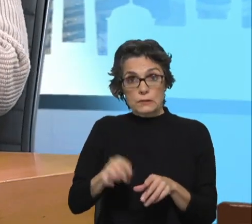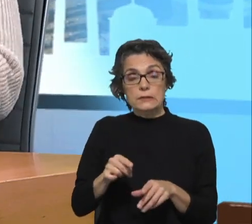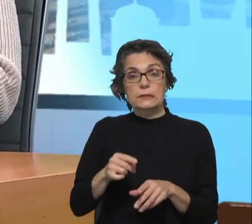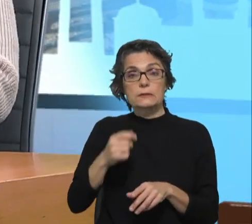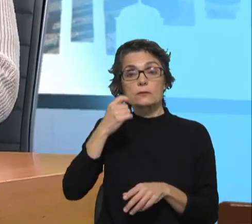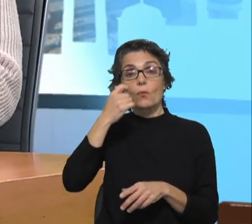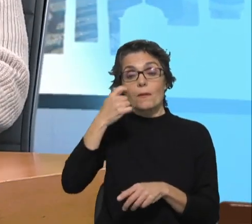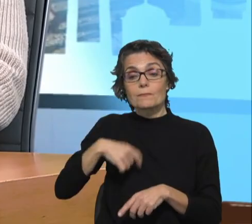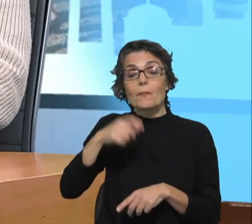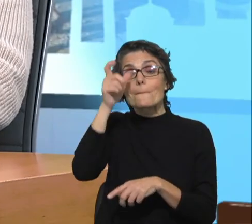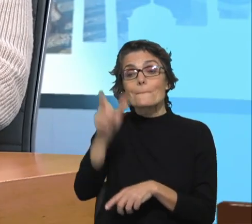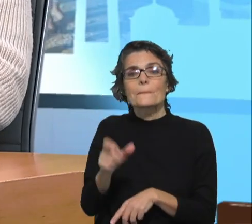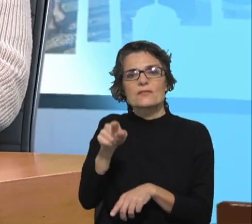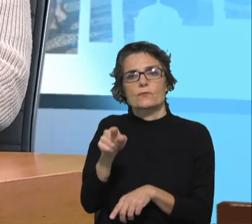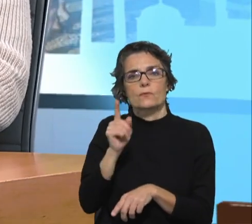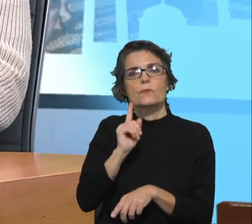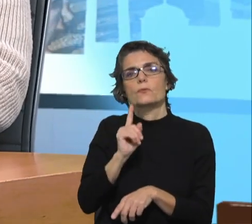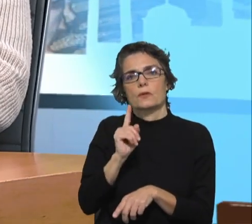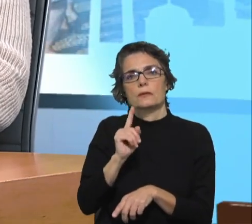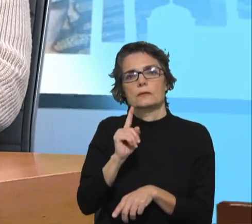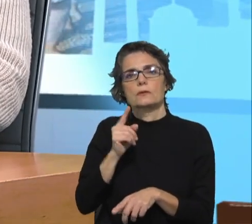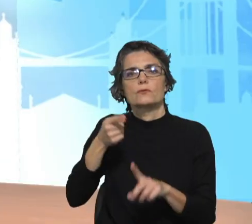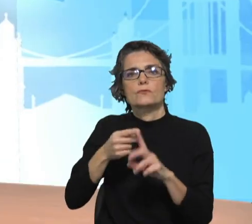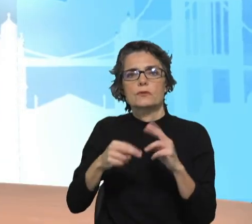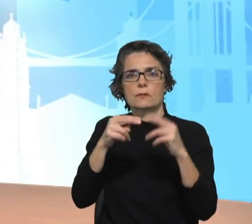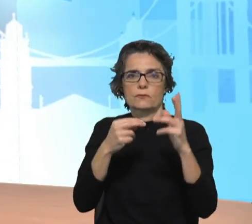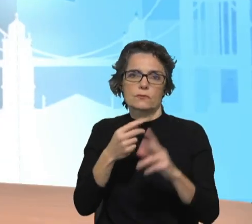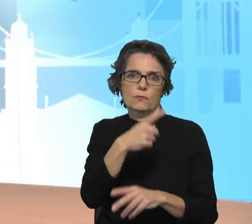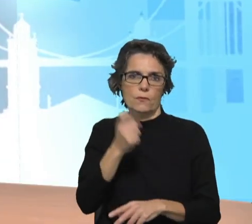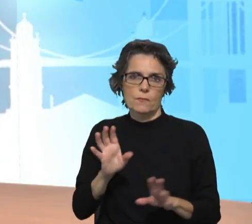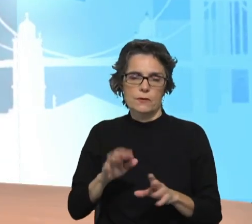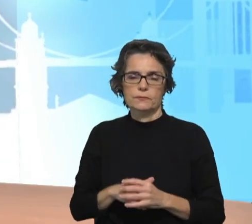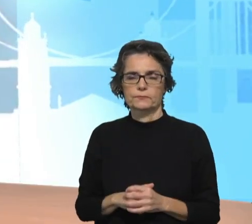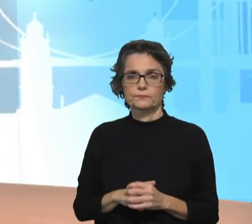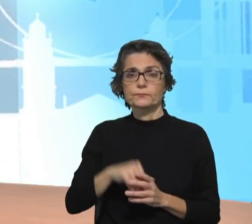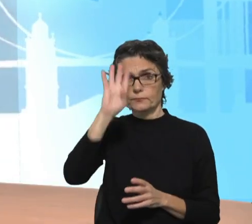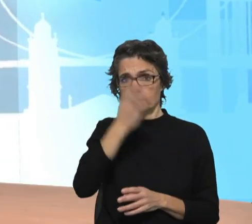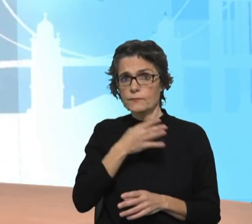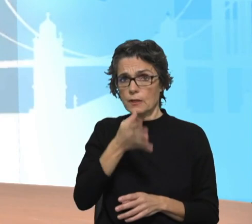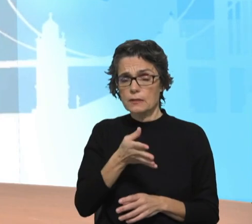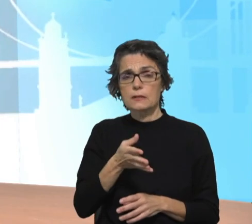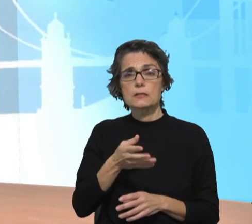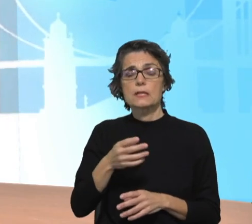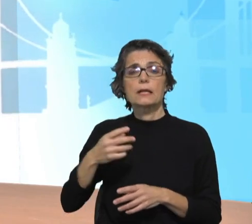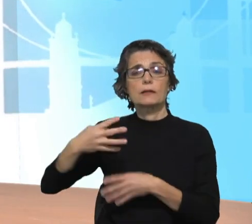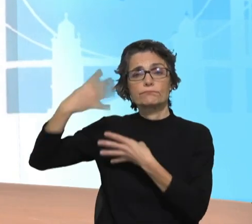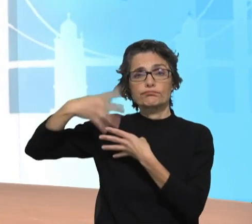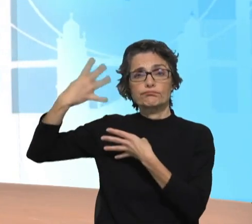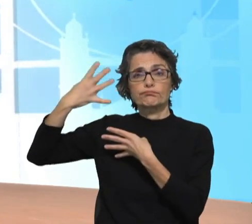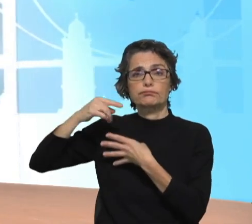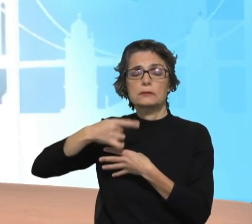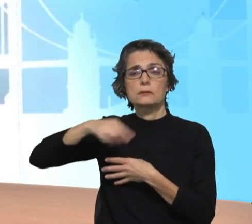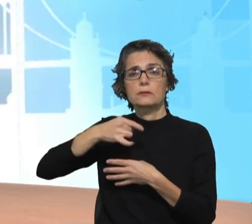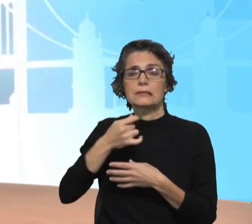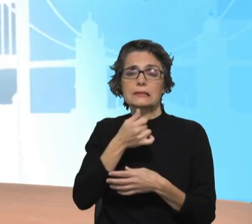é fundamental para construir a paz. O Papa afirma na mensagem para este Dia Mundial da Paz que os algoritmos não podem determinar a forma como entendemos